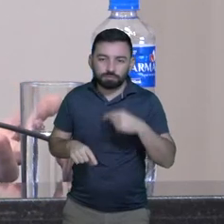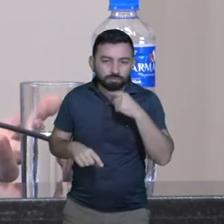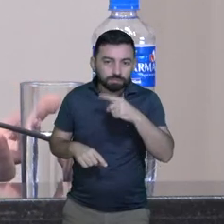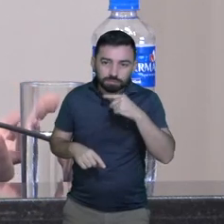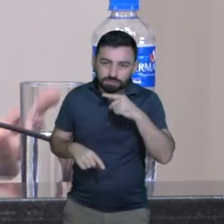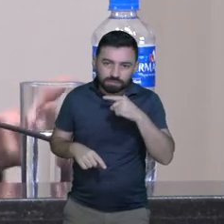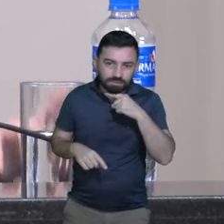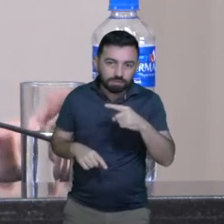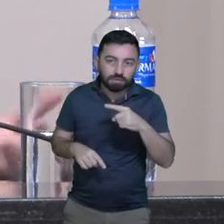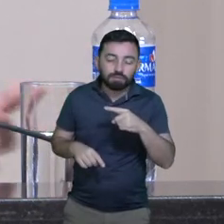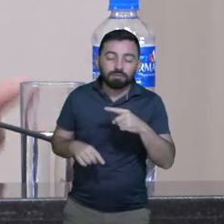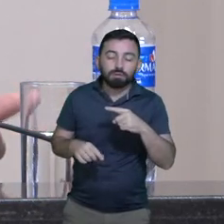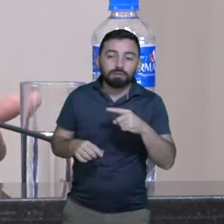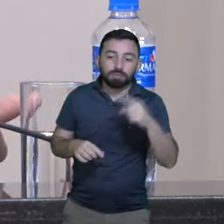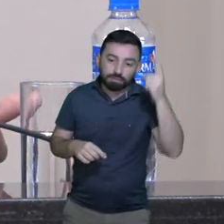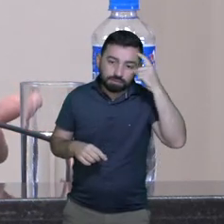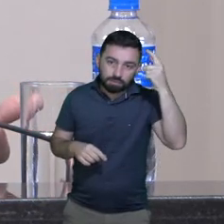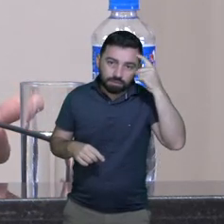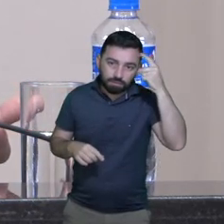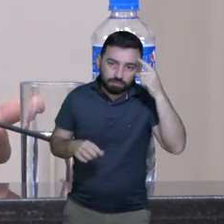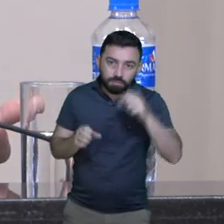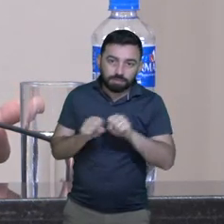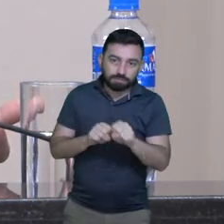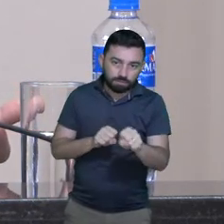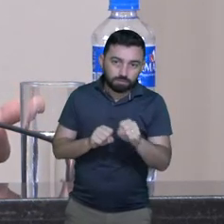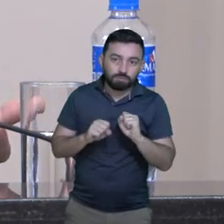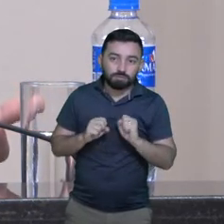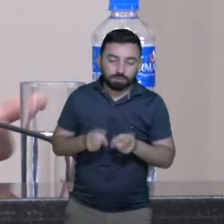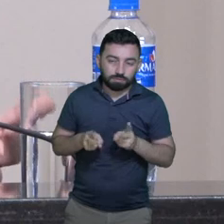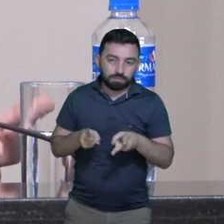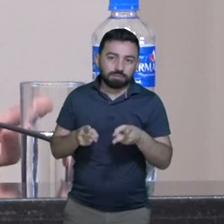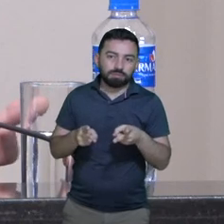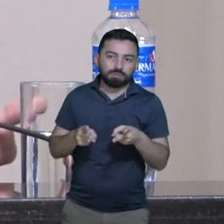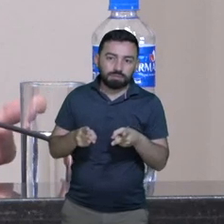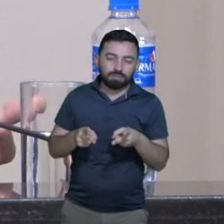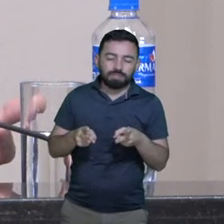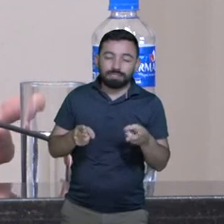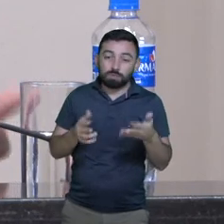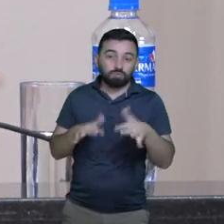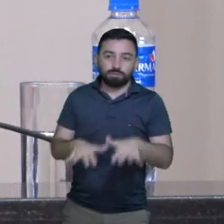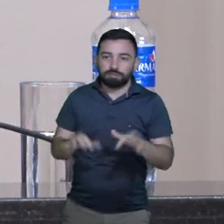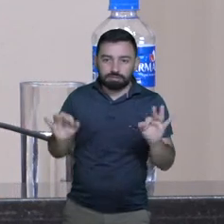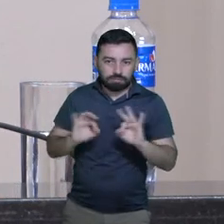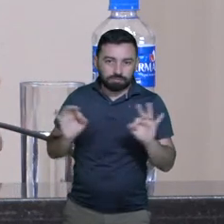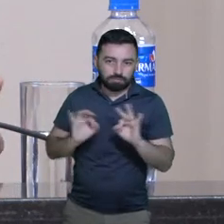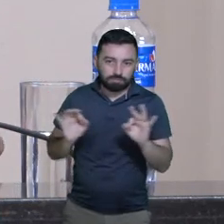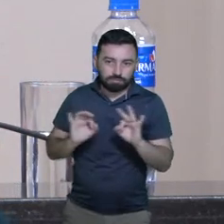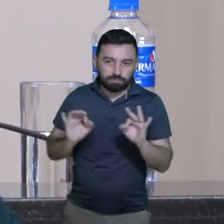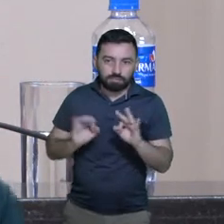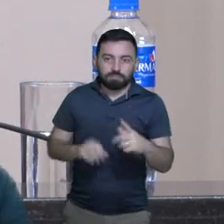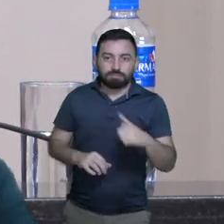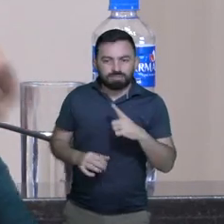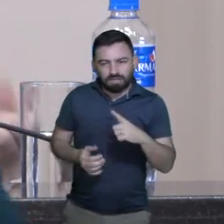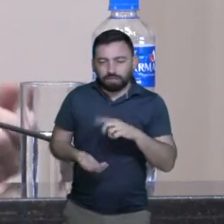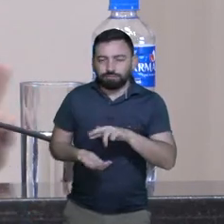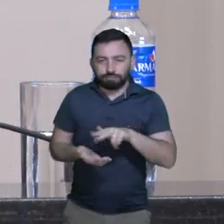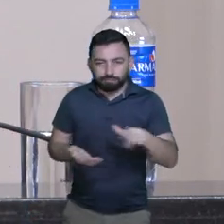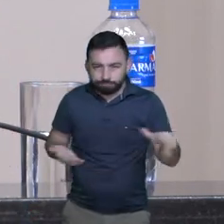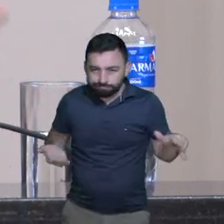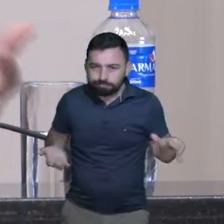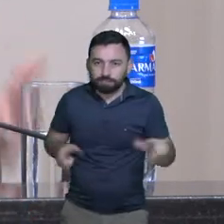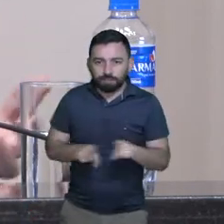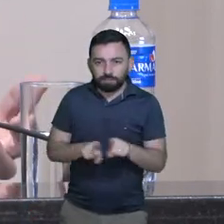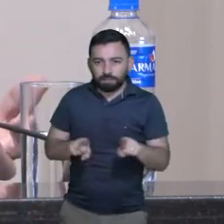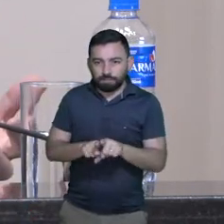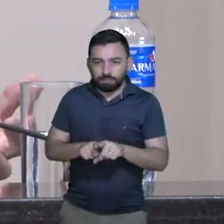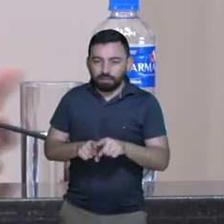formação Inicial e continuada que não seja eh inclusiva né que Contemple as diversidades né que que não